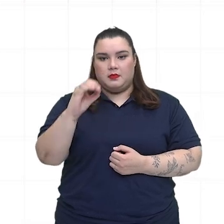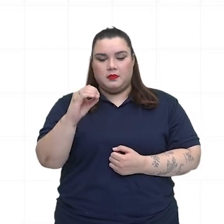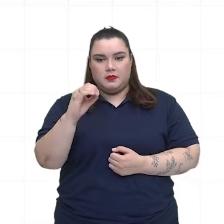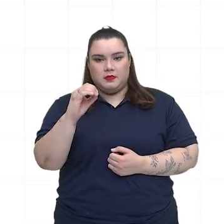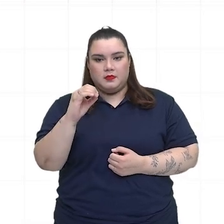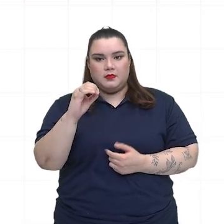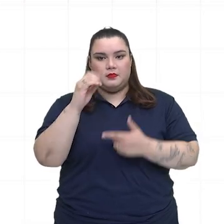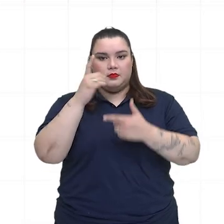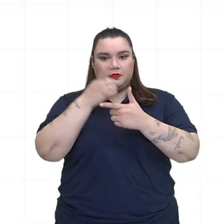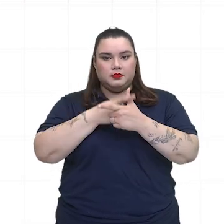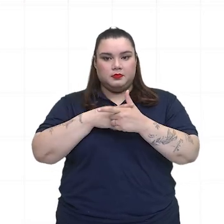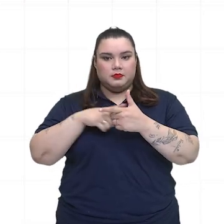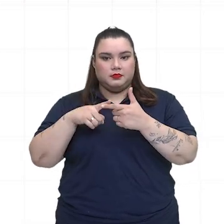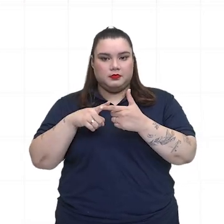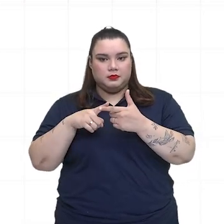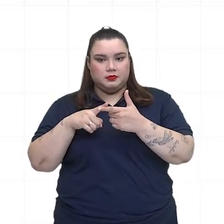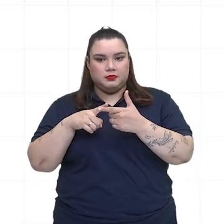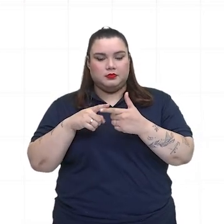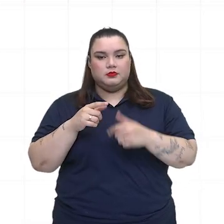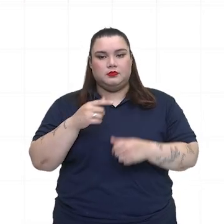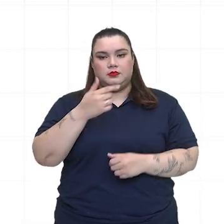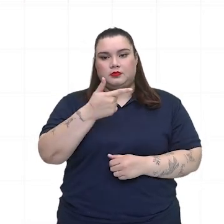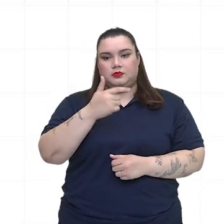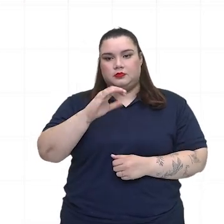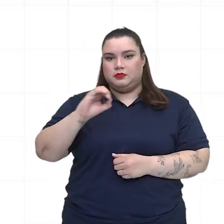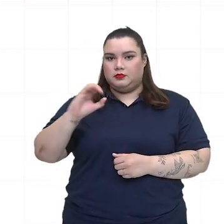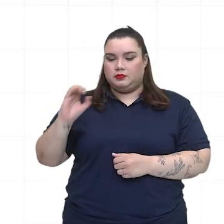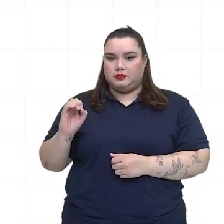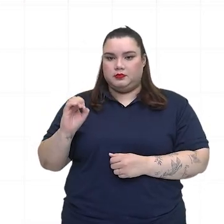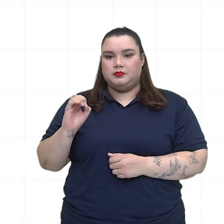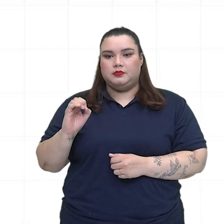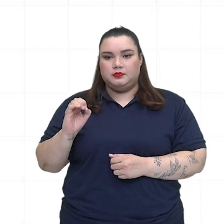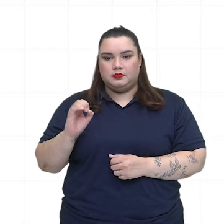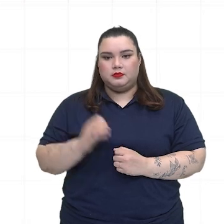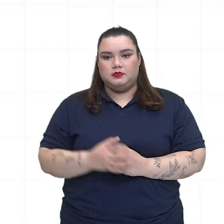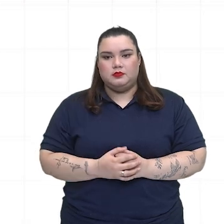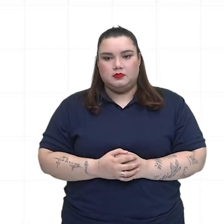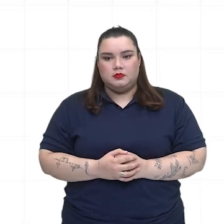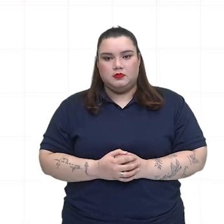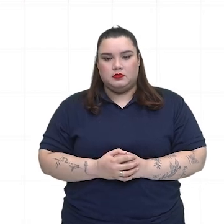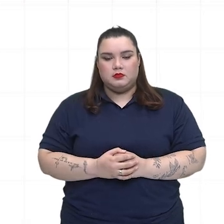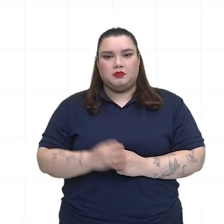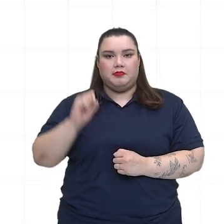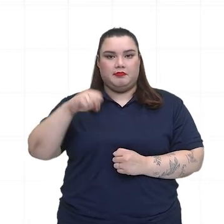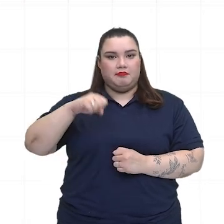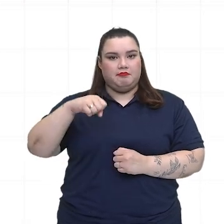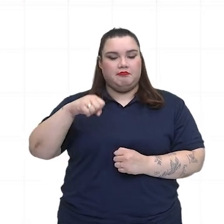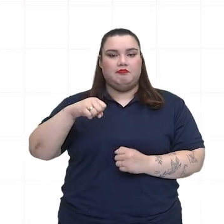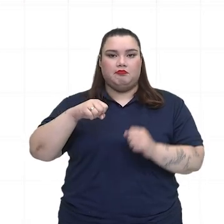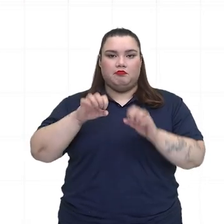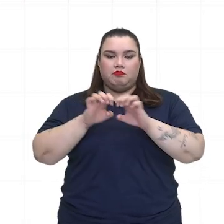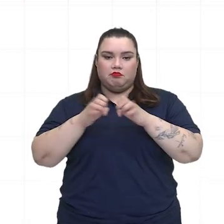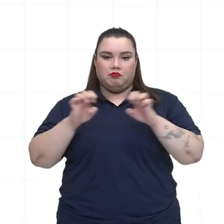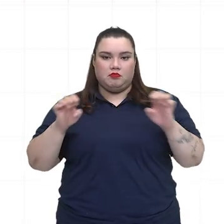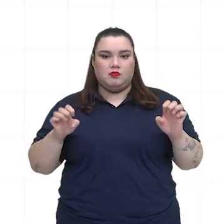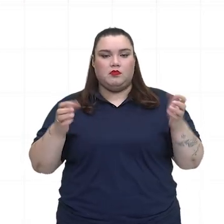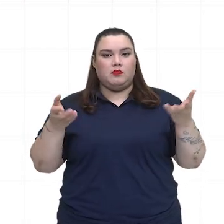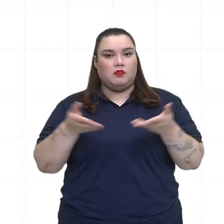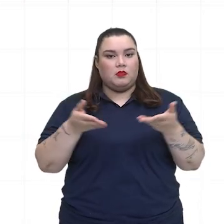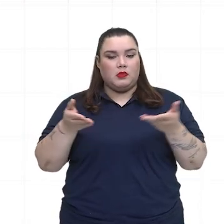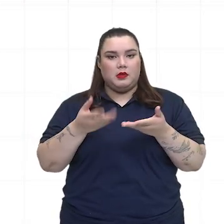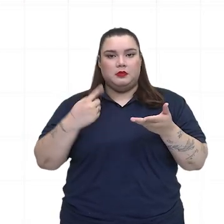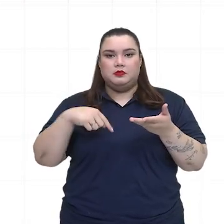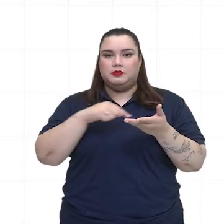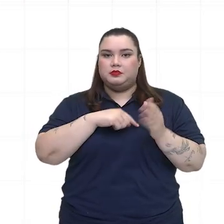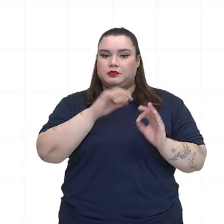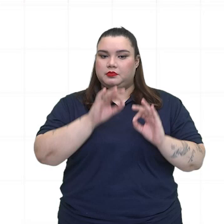7.650 dividido por 200. Tudo isso? Tudo isso. Então, vamos fazer essa